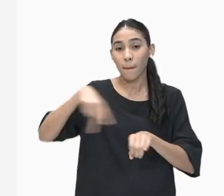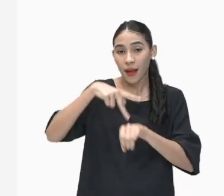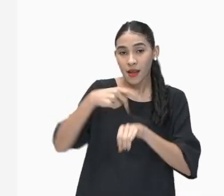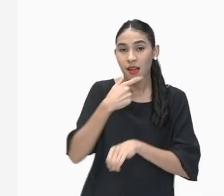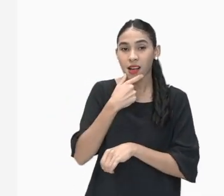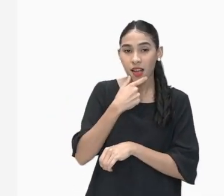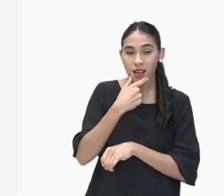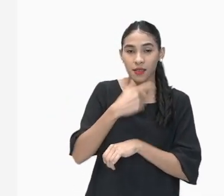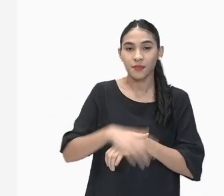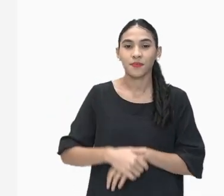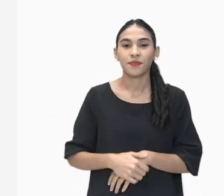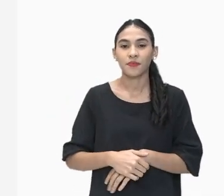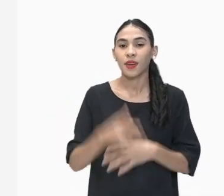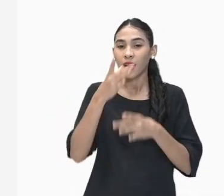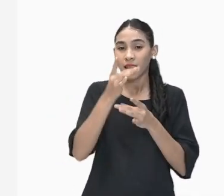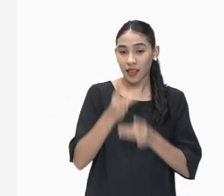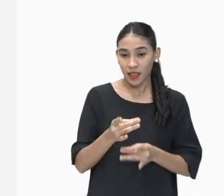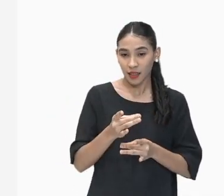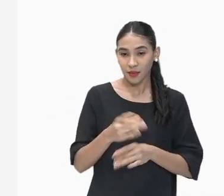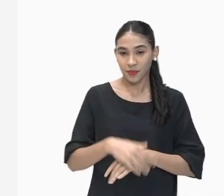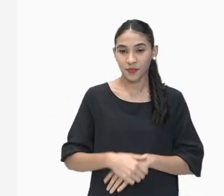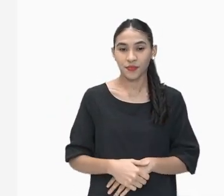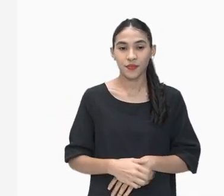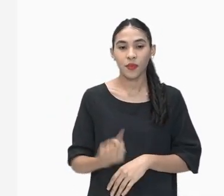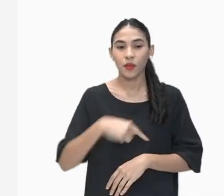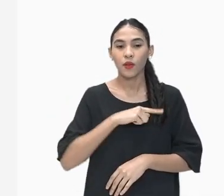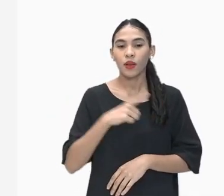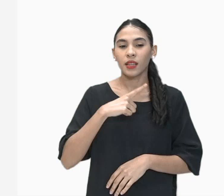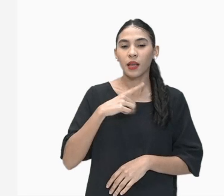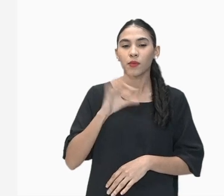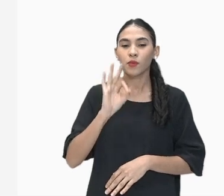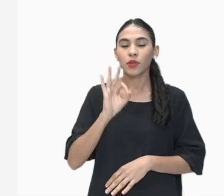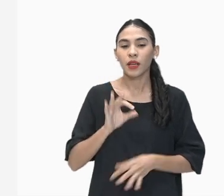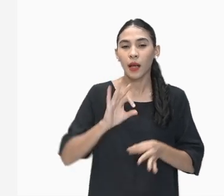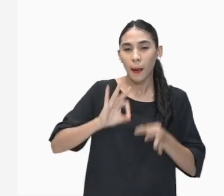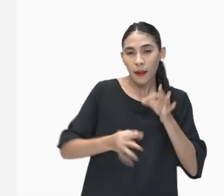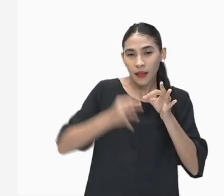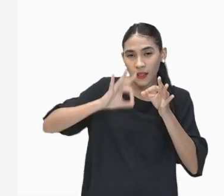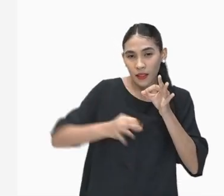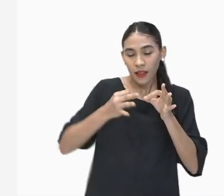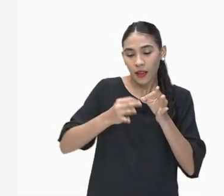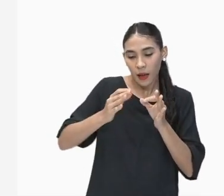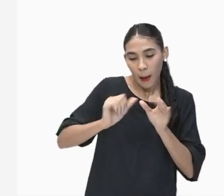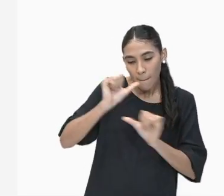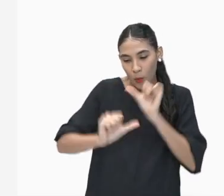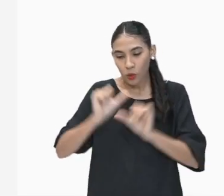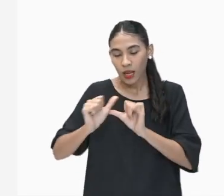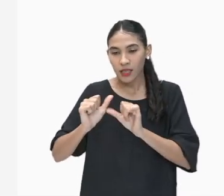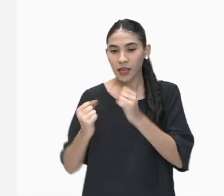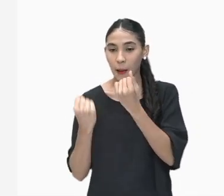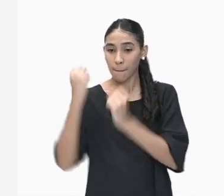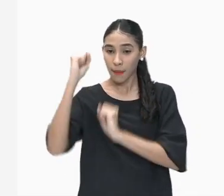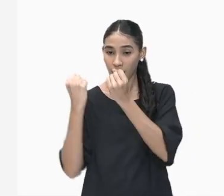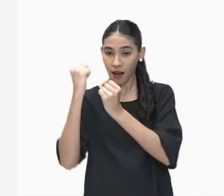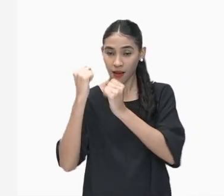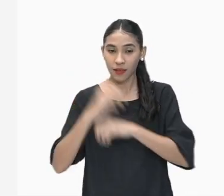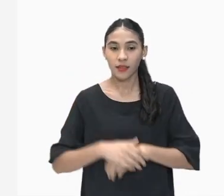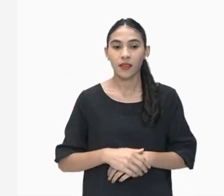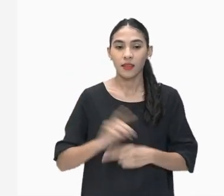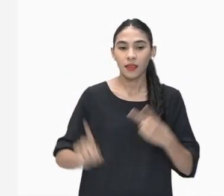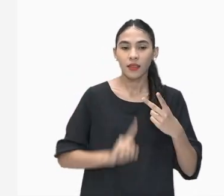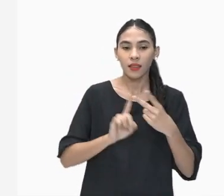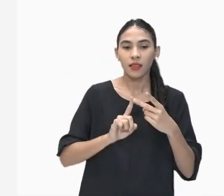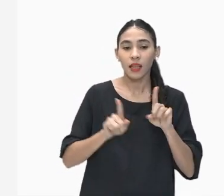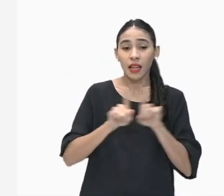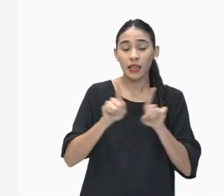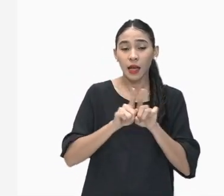aí com o detalhamento, vamos falar do artesanato, a maquinofatura, inventos aplicados